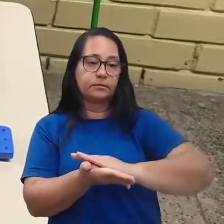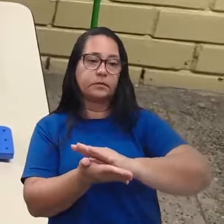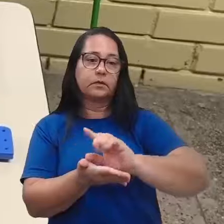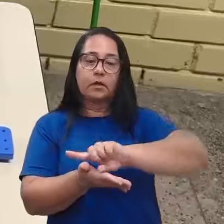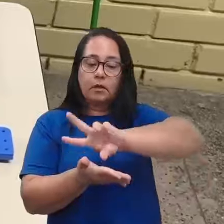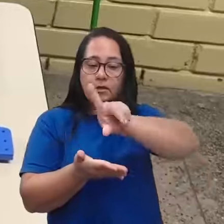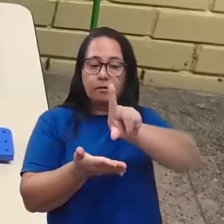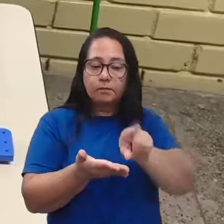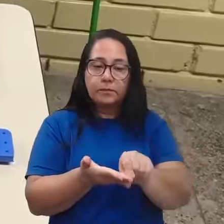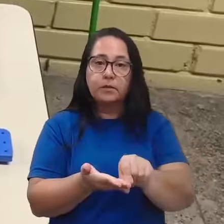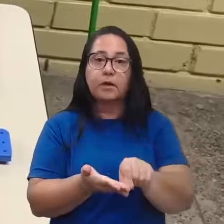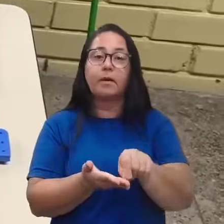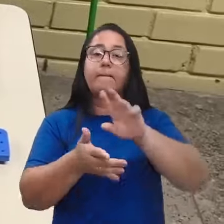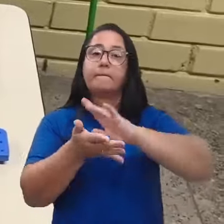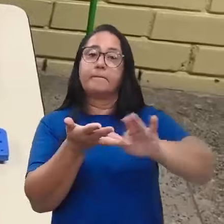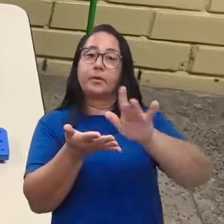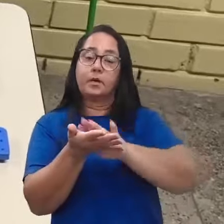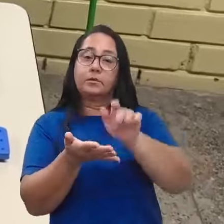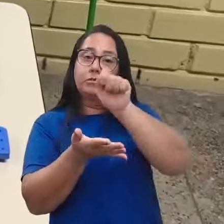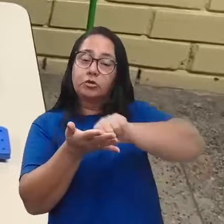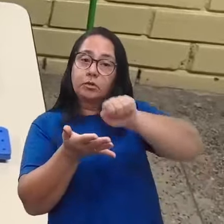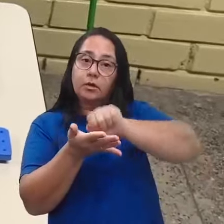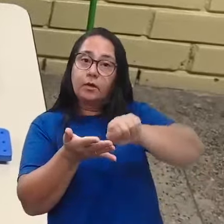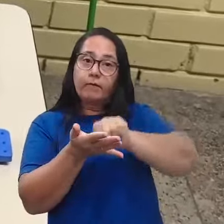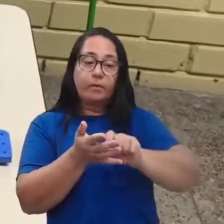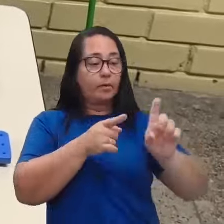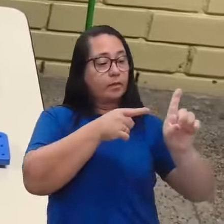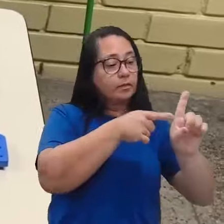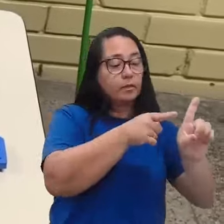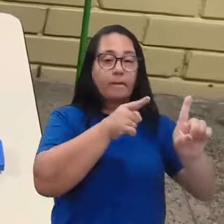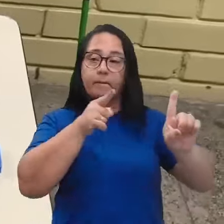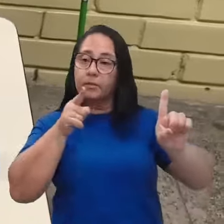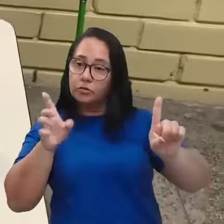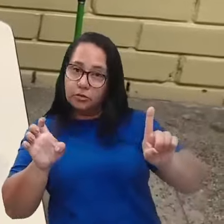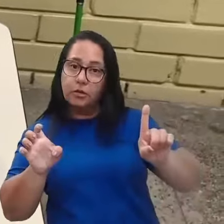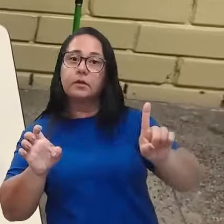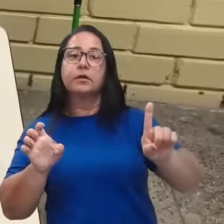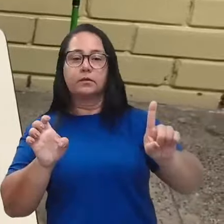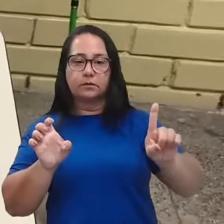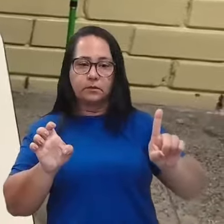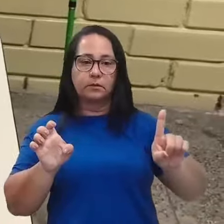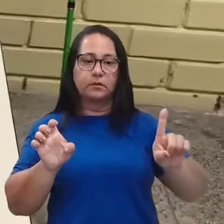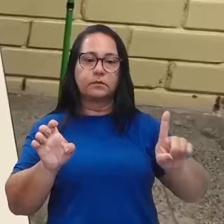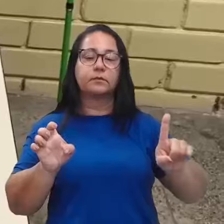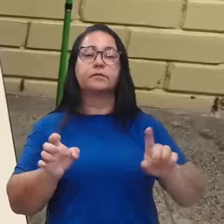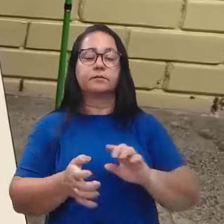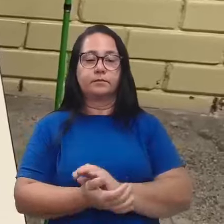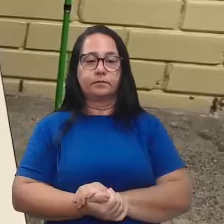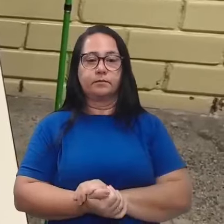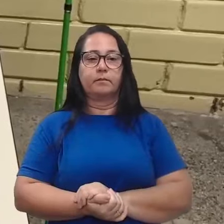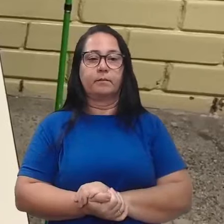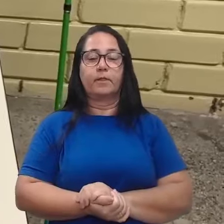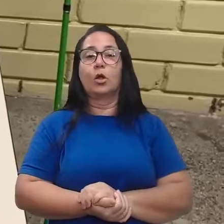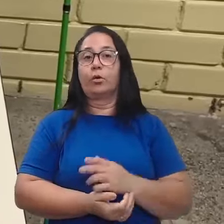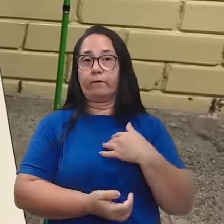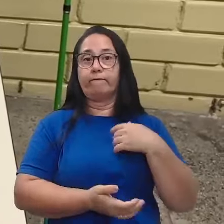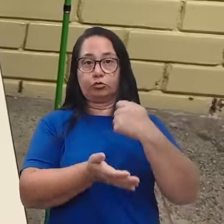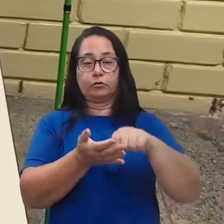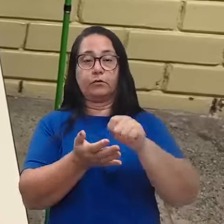braile, nós escrevemos da direita para a esquerda. Então, escrevemos aqui, vou escrever o nome de Túlio, tá?